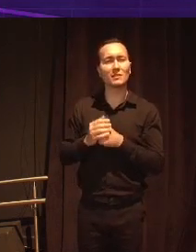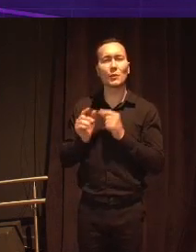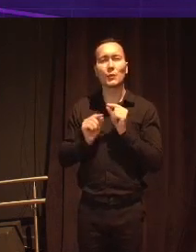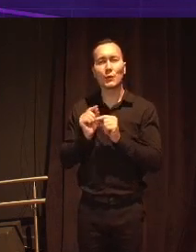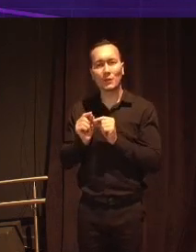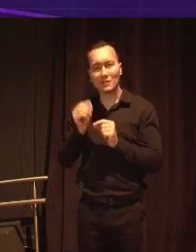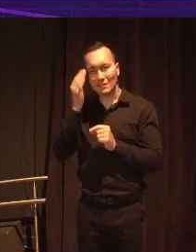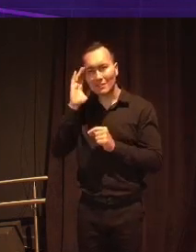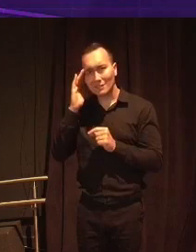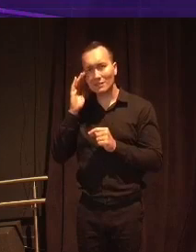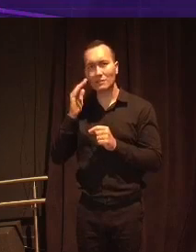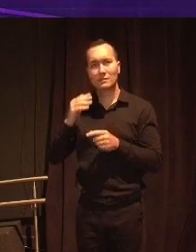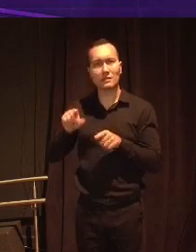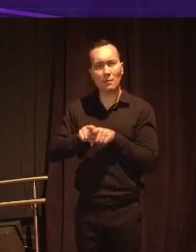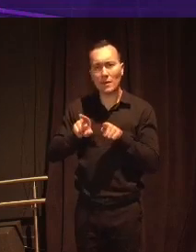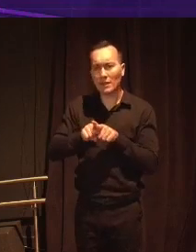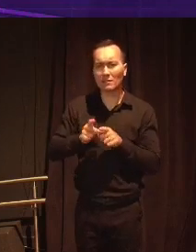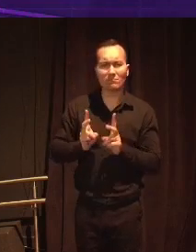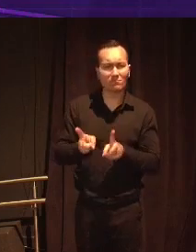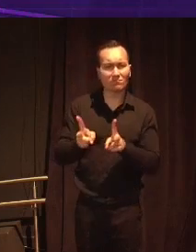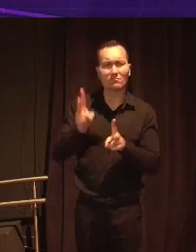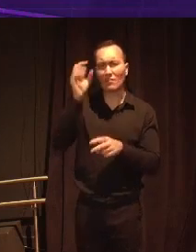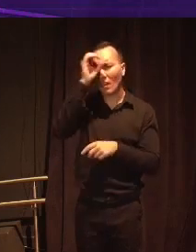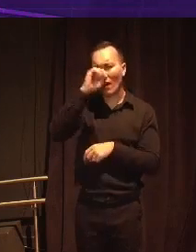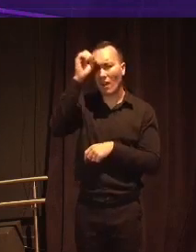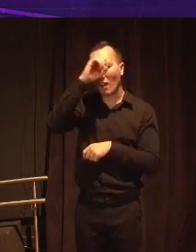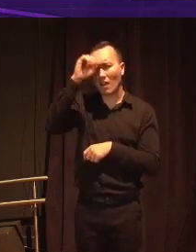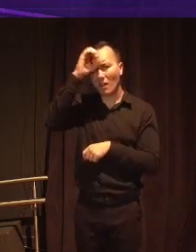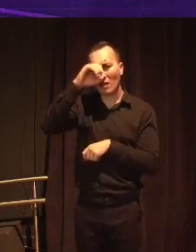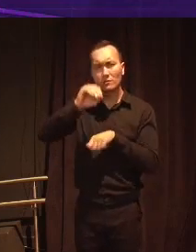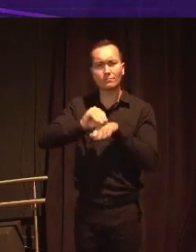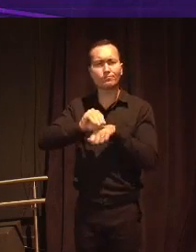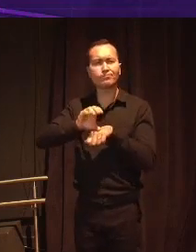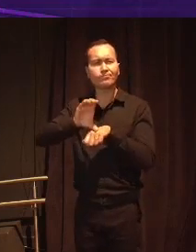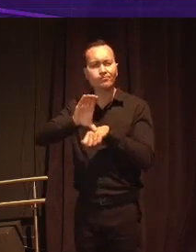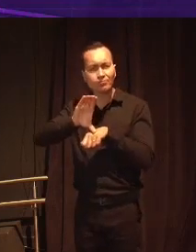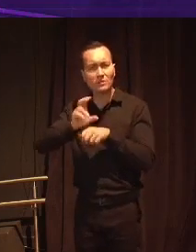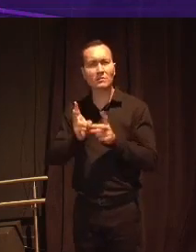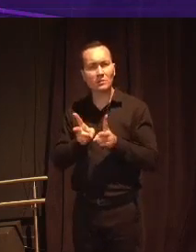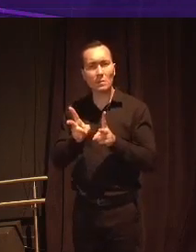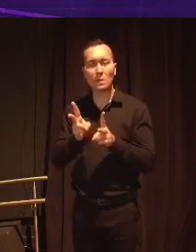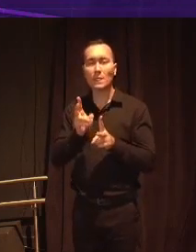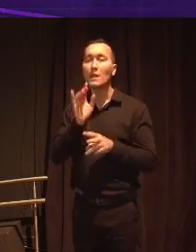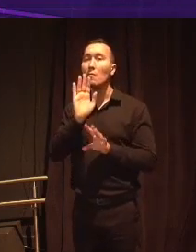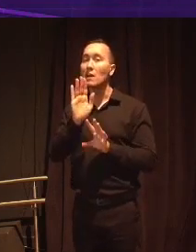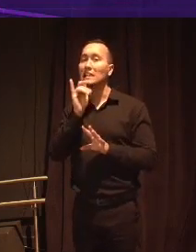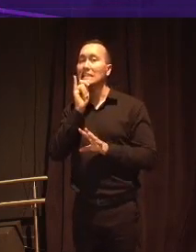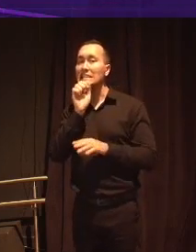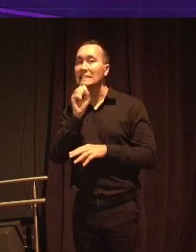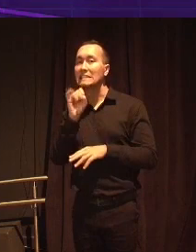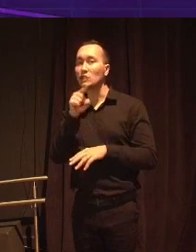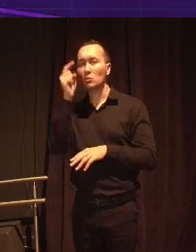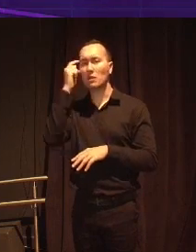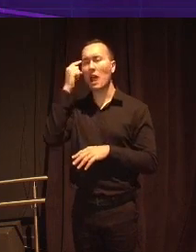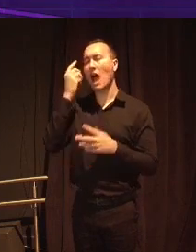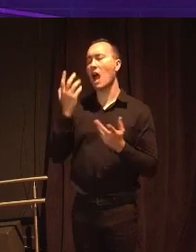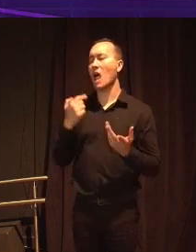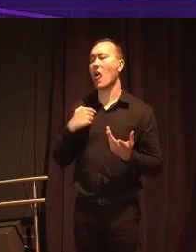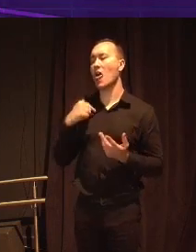buscando conhecimento contínuo, né? Se ficar muito no lugar de que eu sei tudo, né? De uma